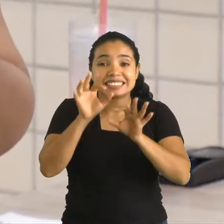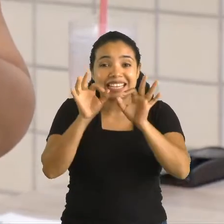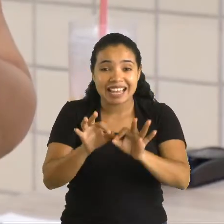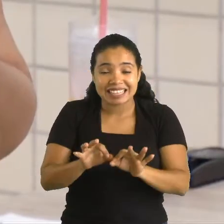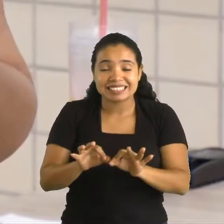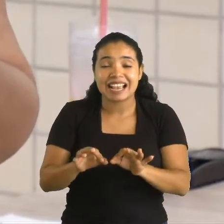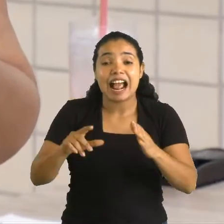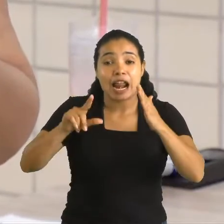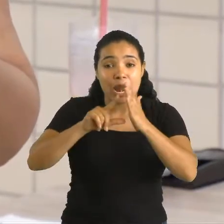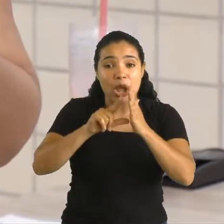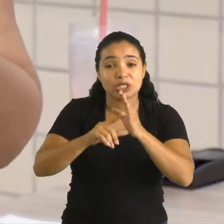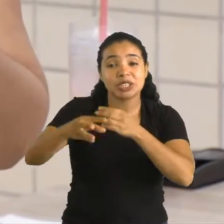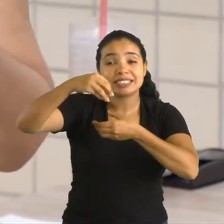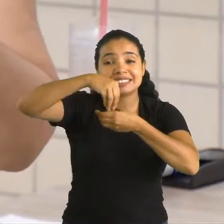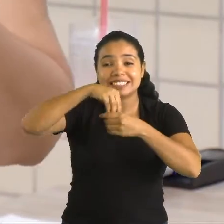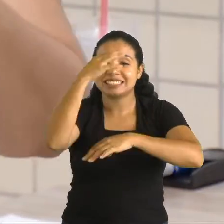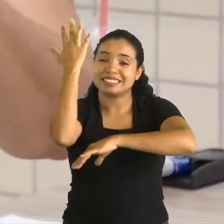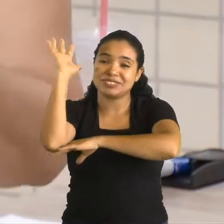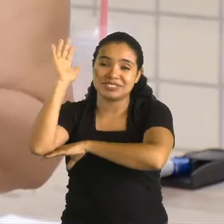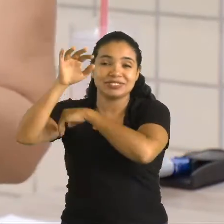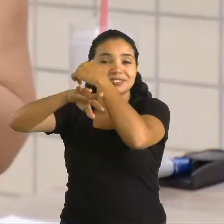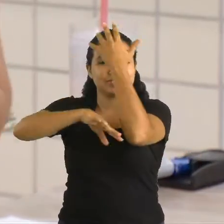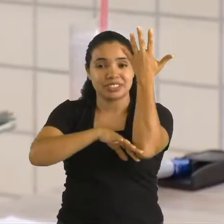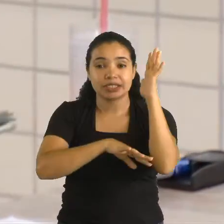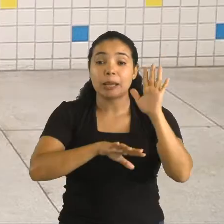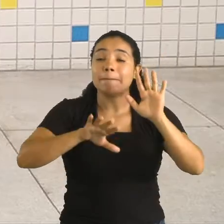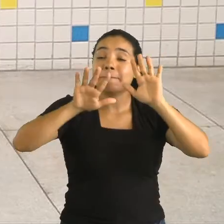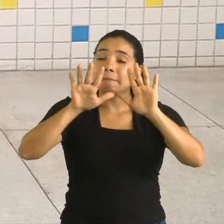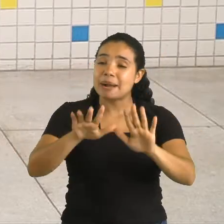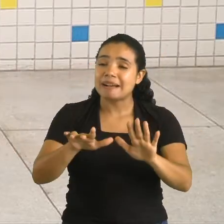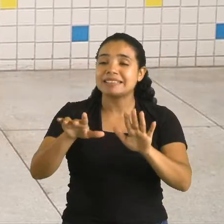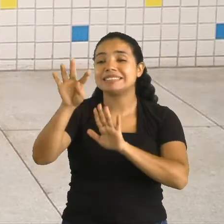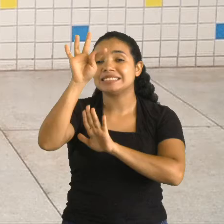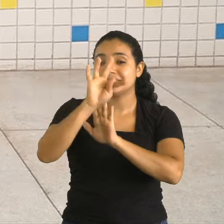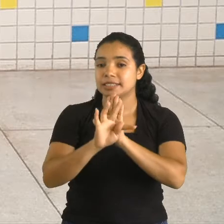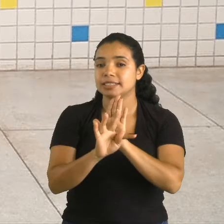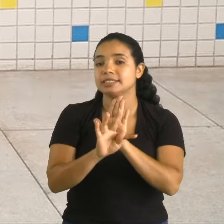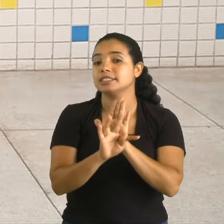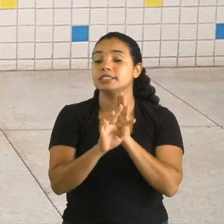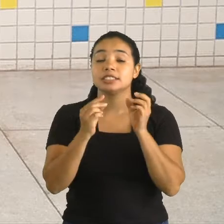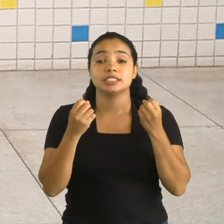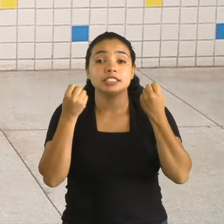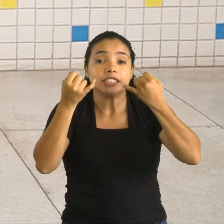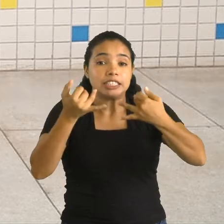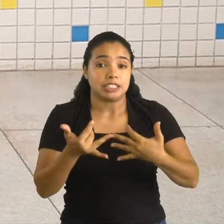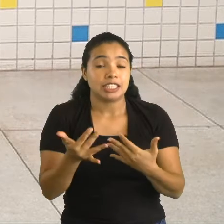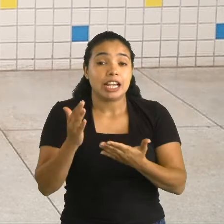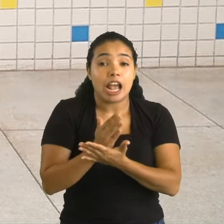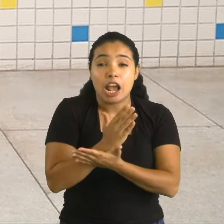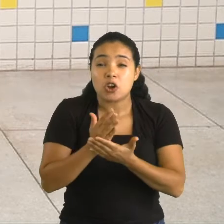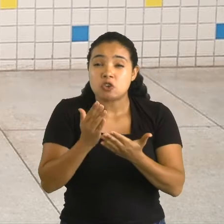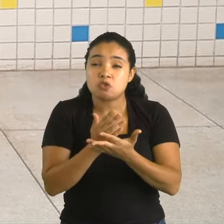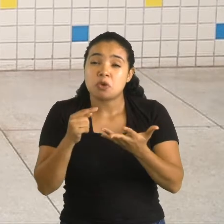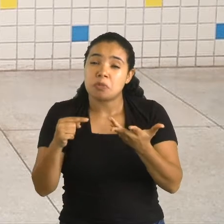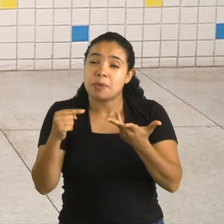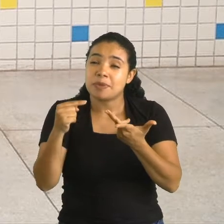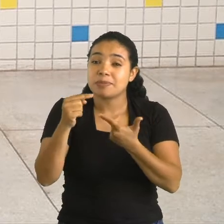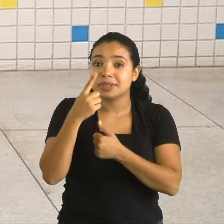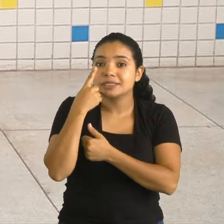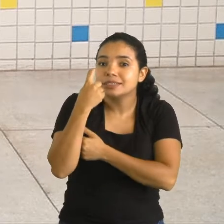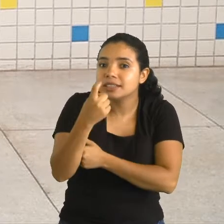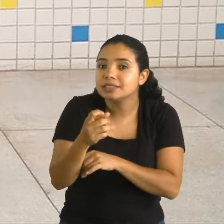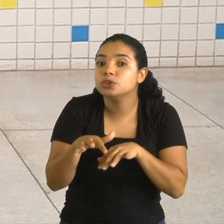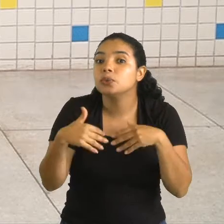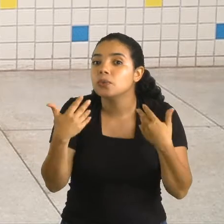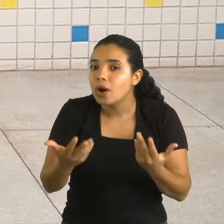lojinha ficava na floresta. Mas só que também no texto falava de algumas coisinhas interessantes.